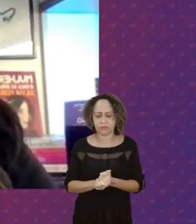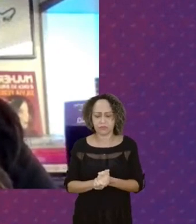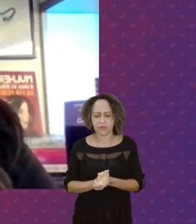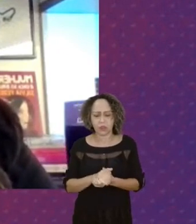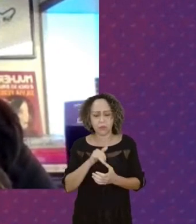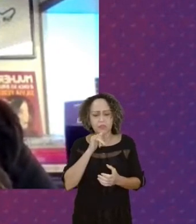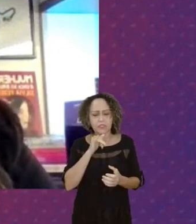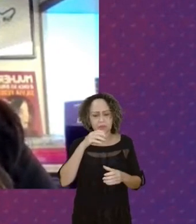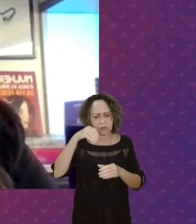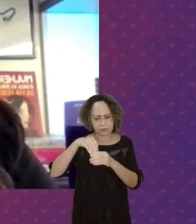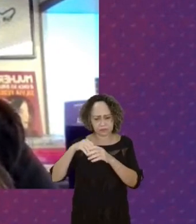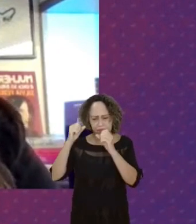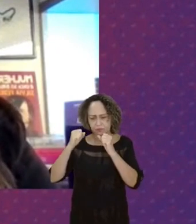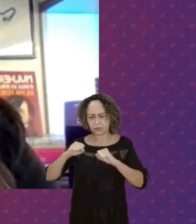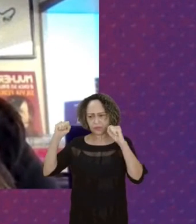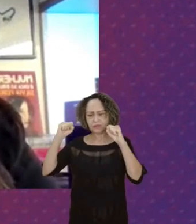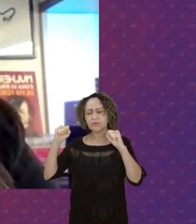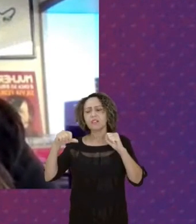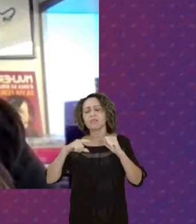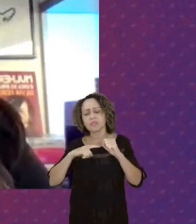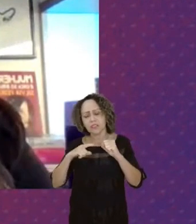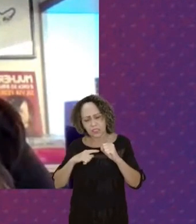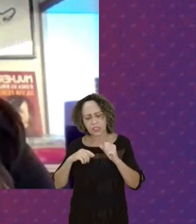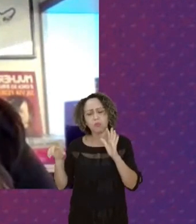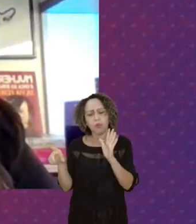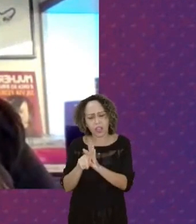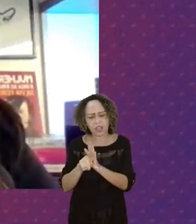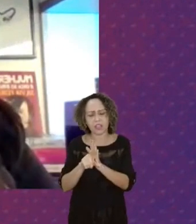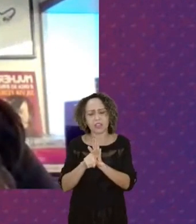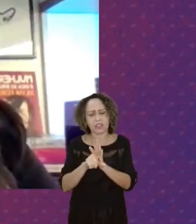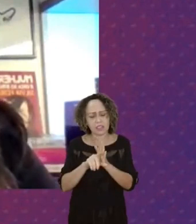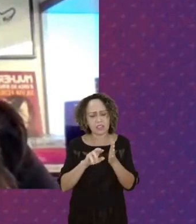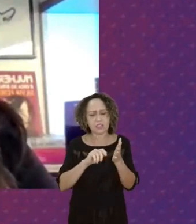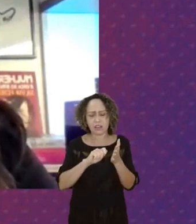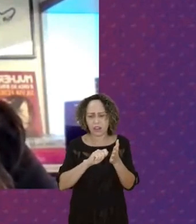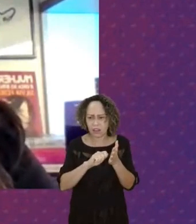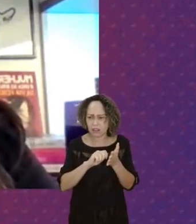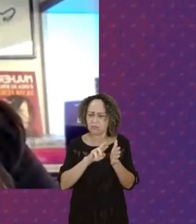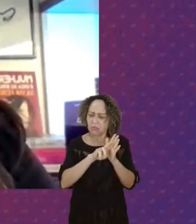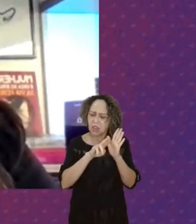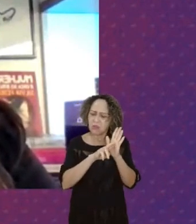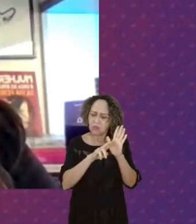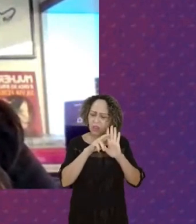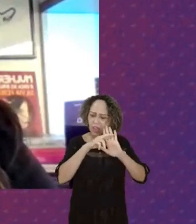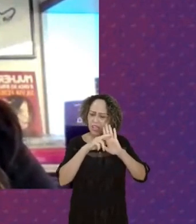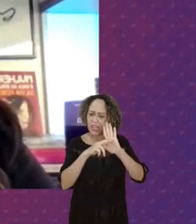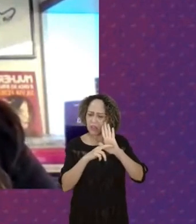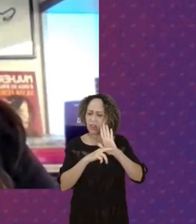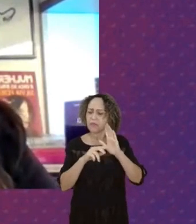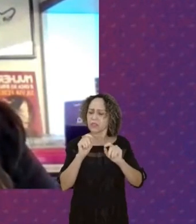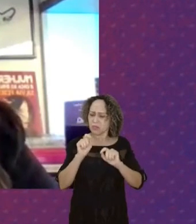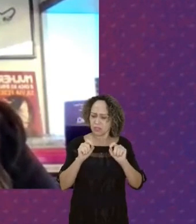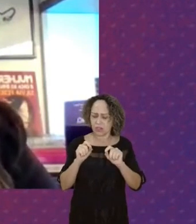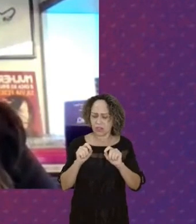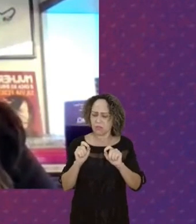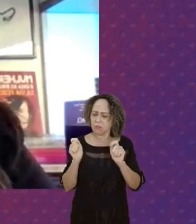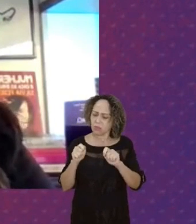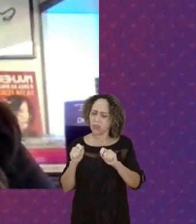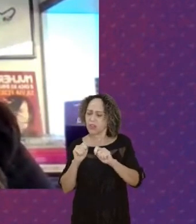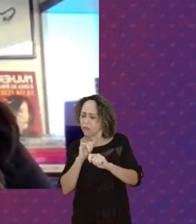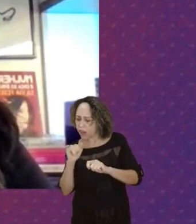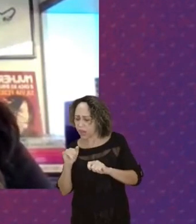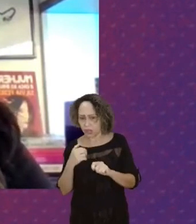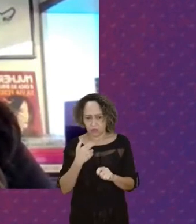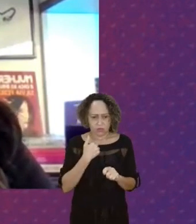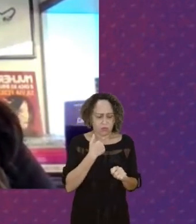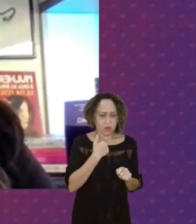Eleitoral já regulamentou isso, dizendo que não tem problema, o problema é só pedir voto explicitamente. Outra